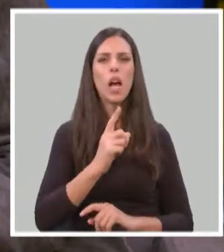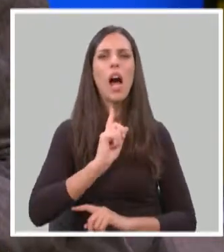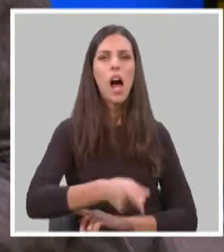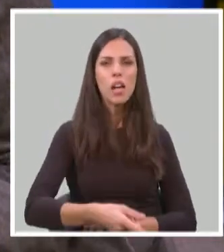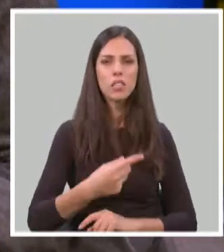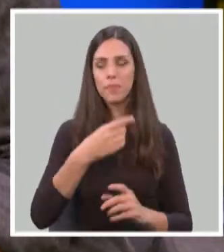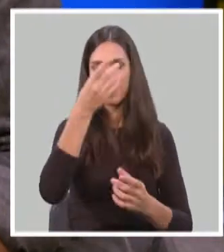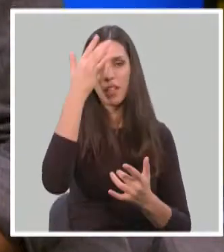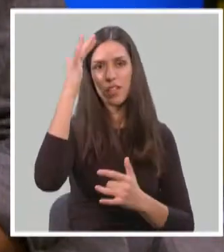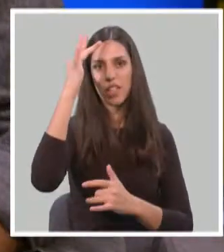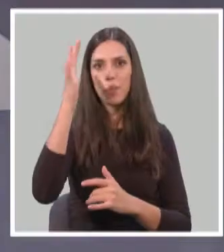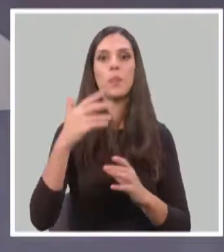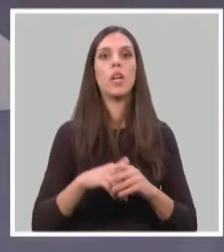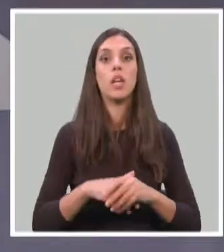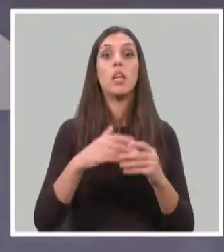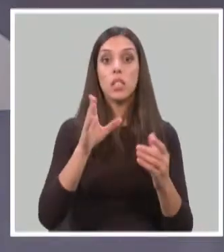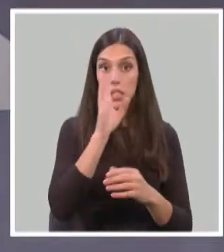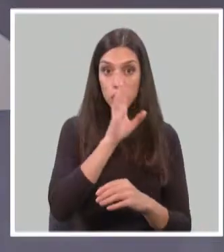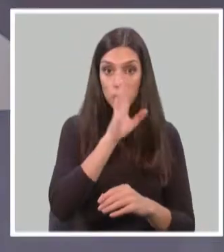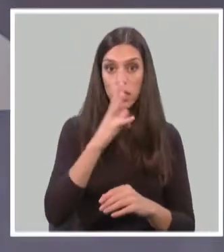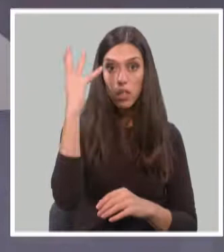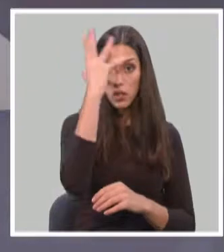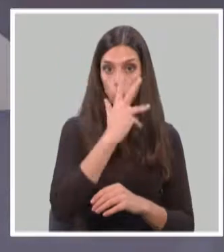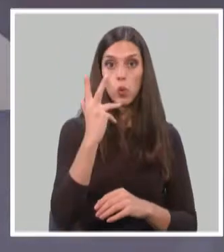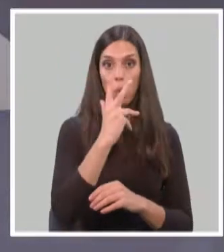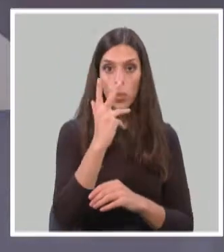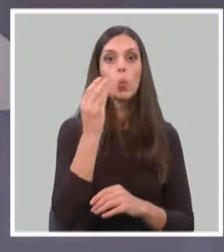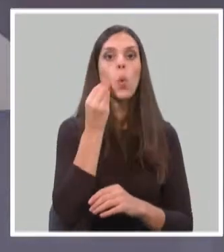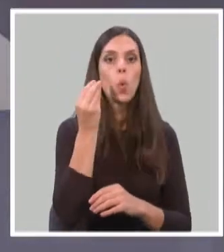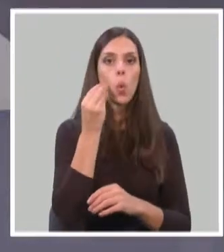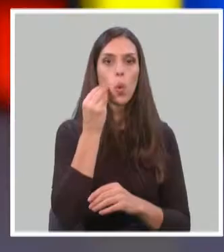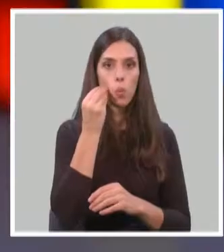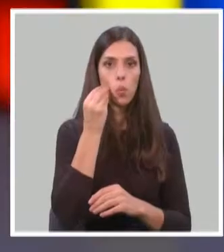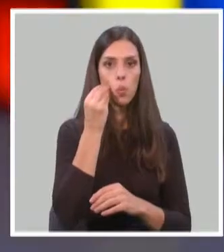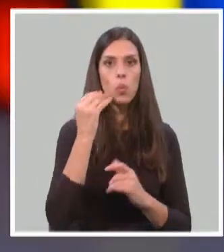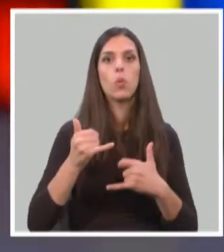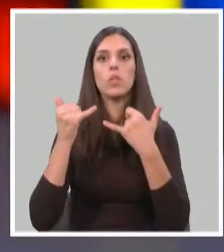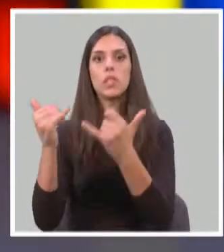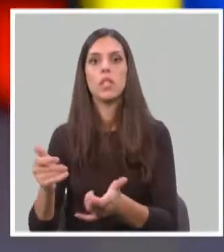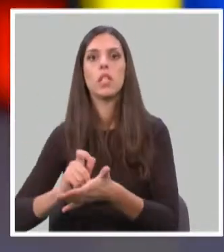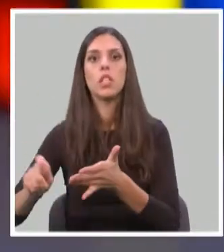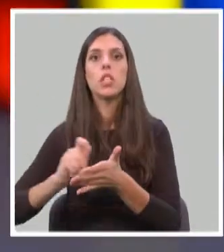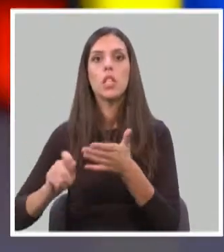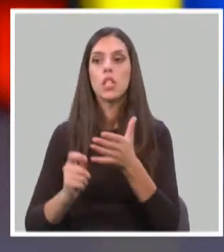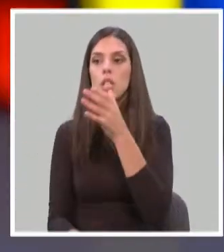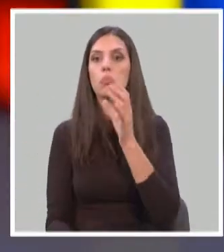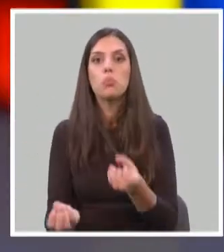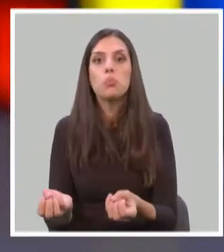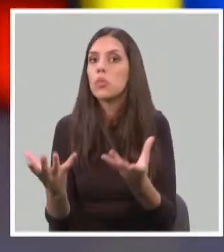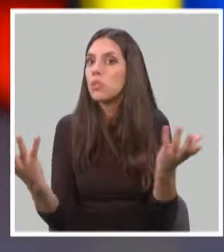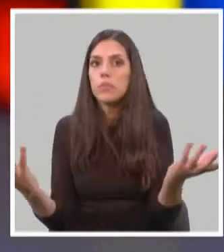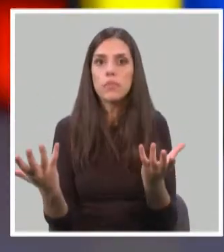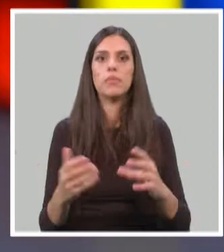distraí-me. Se tendo o sonho de ser ator, como é que viajas até à escrita? Se alguma vez tinhas pensado